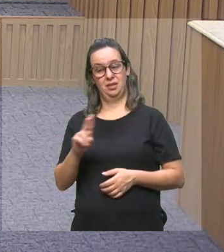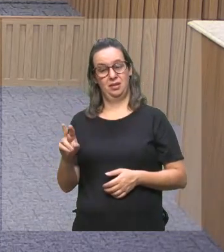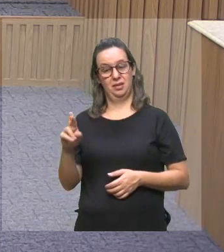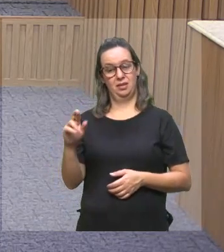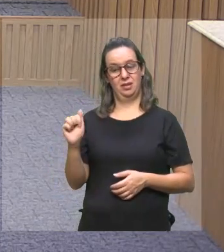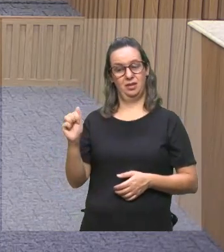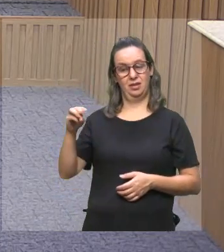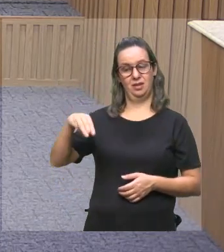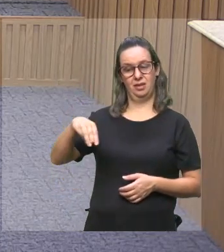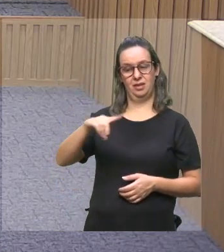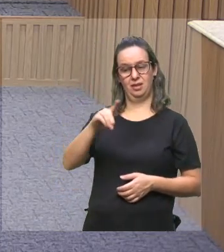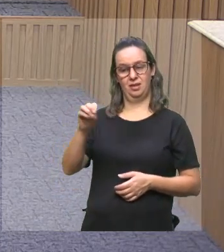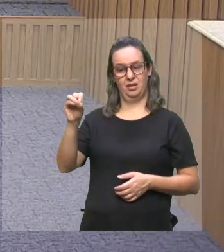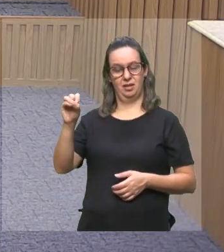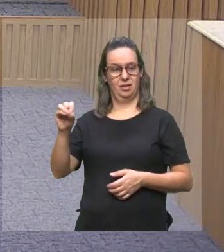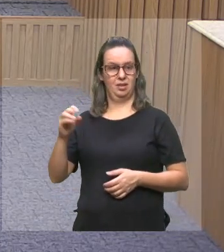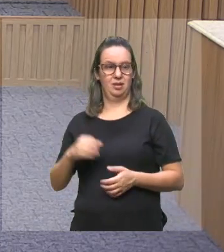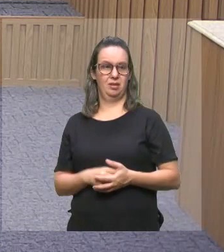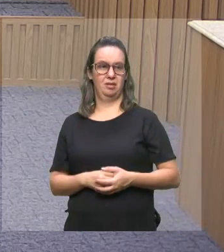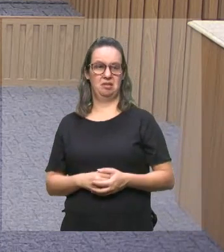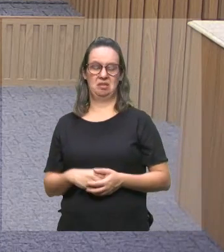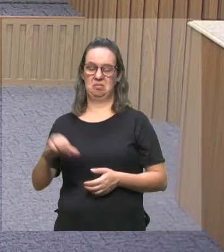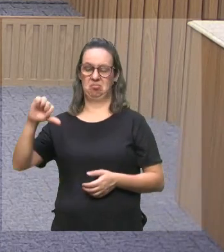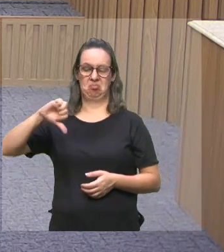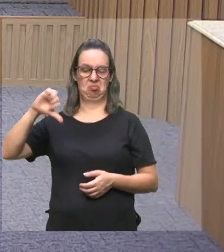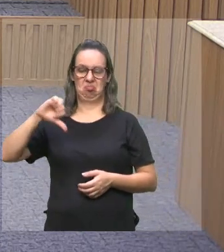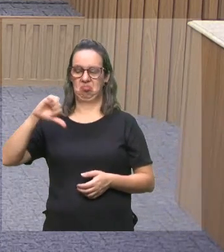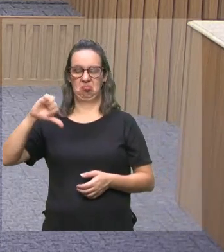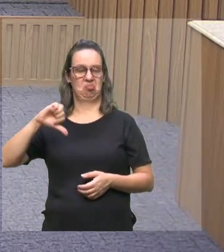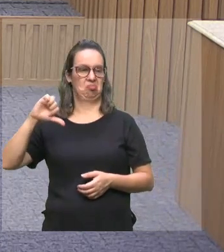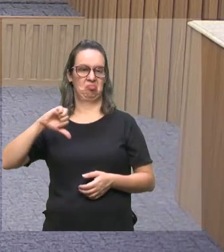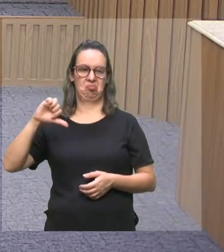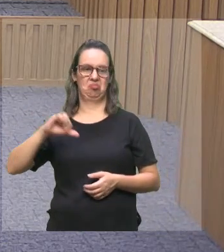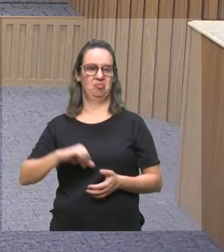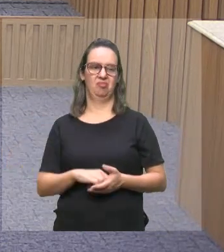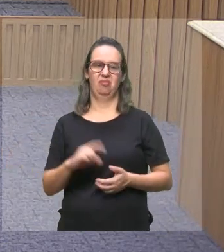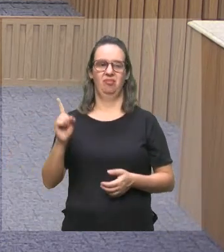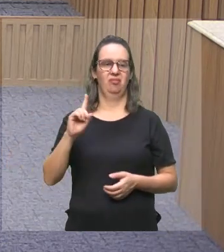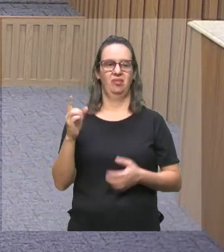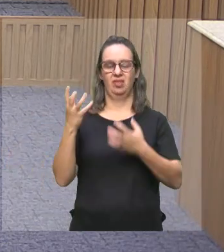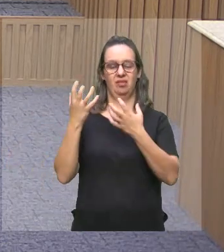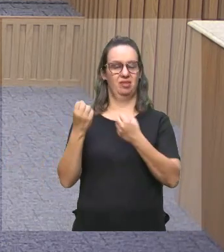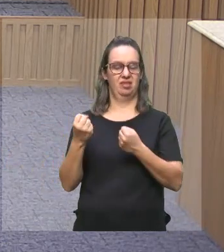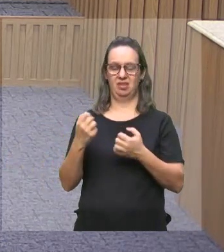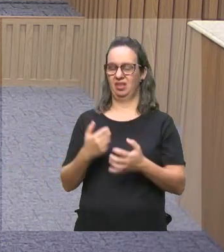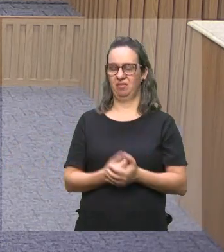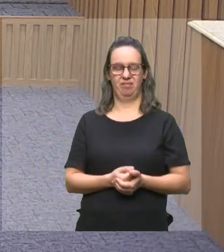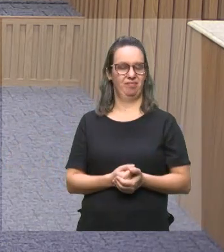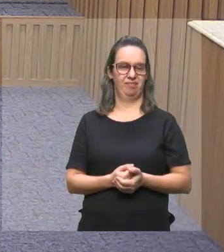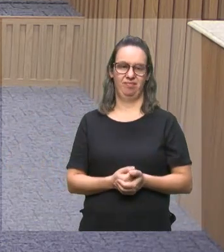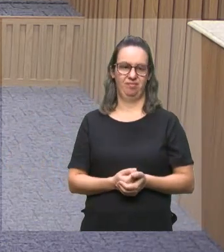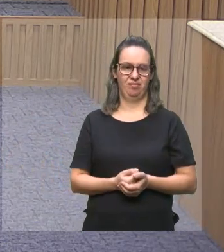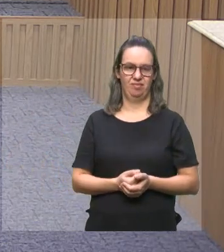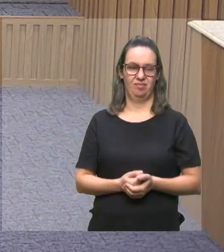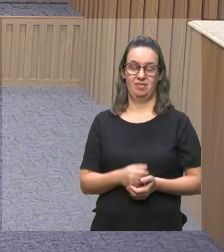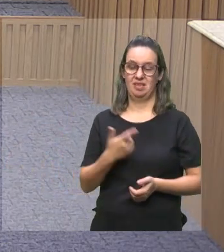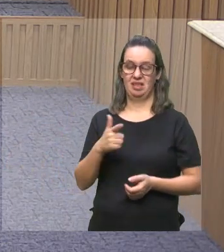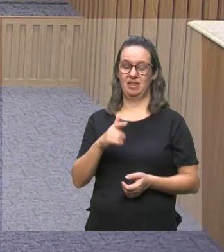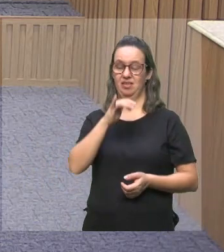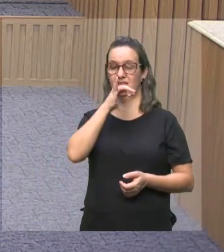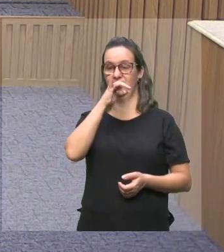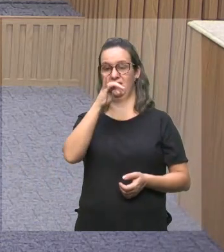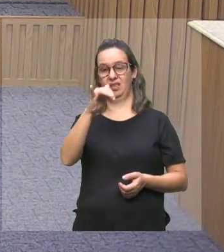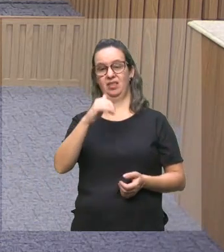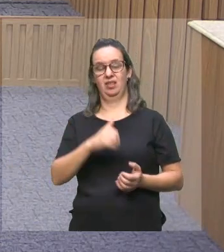aí é um retrocesso violento, que a gente não pode nem falar que aquilo é uma obra pública, né? Então é melhor que